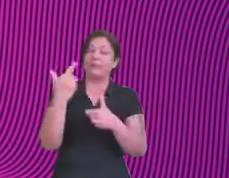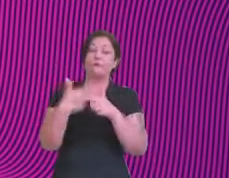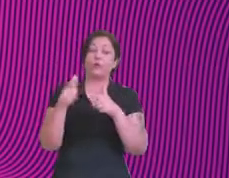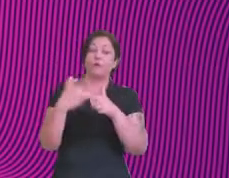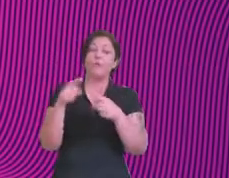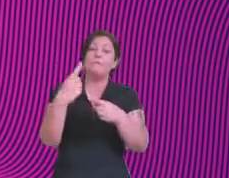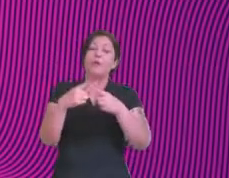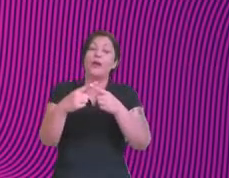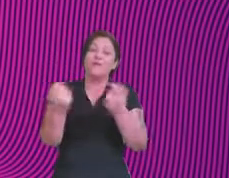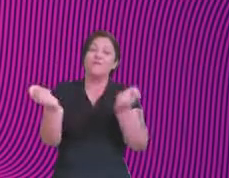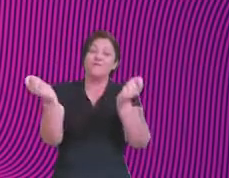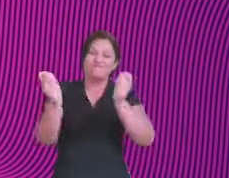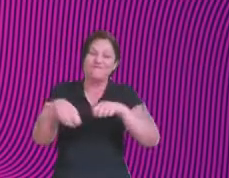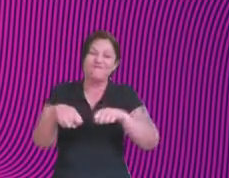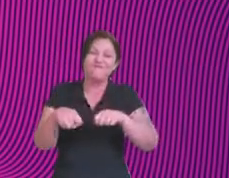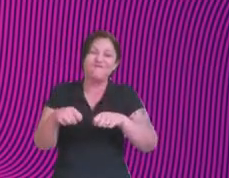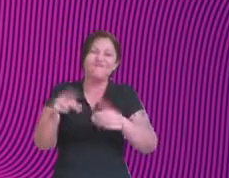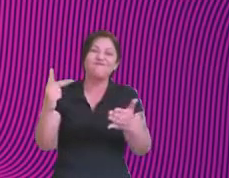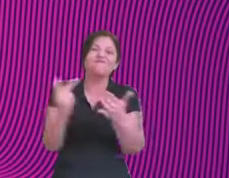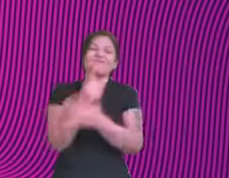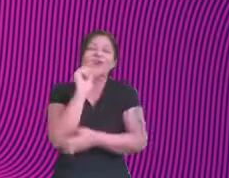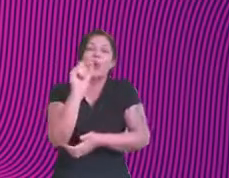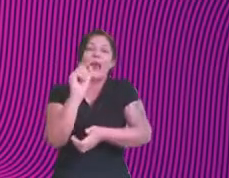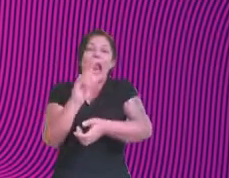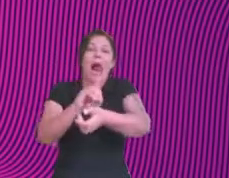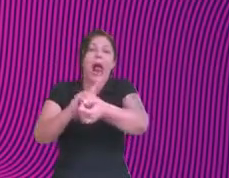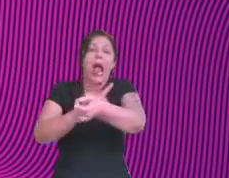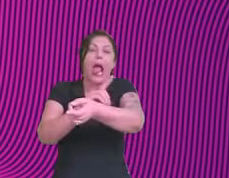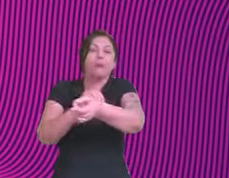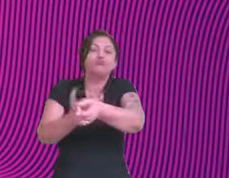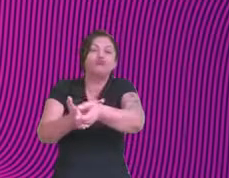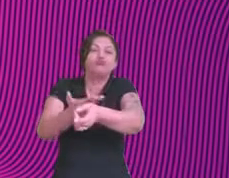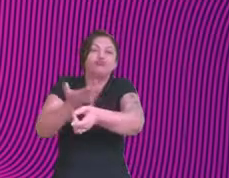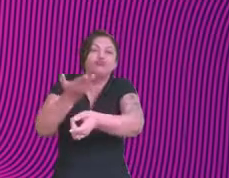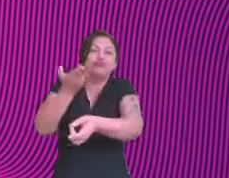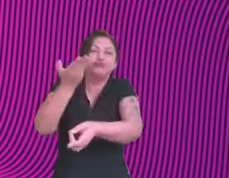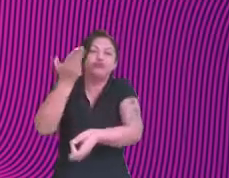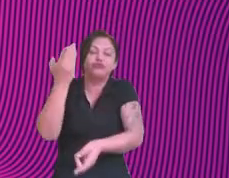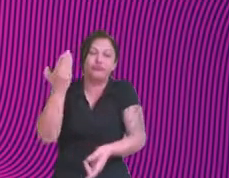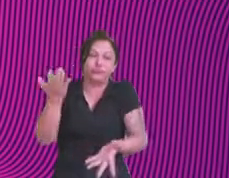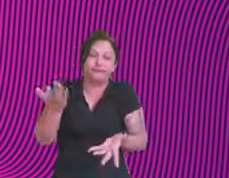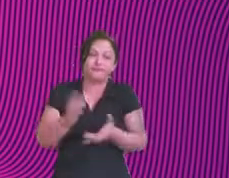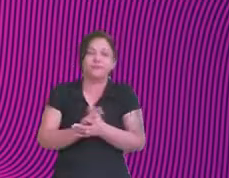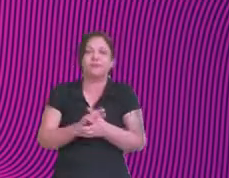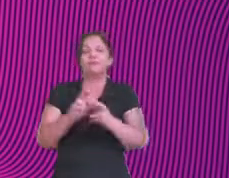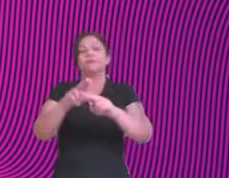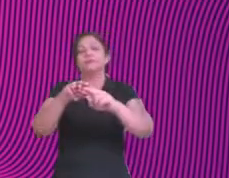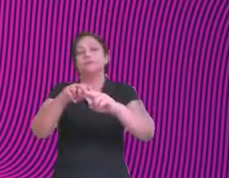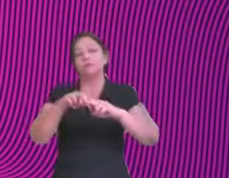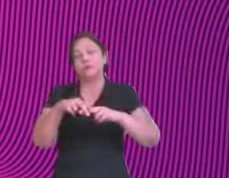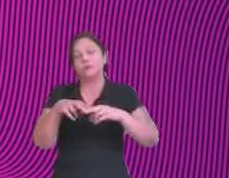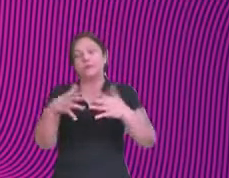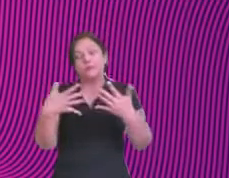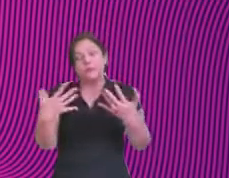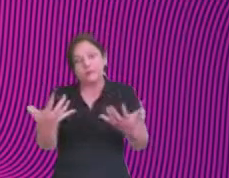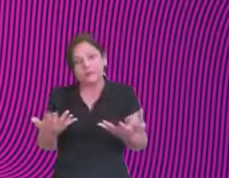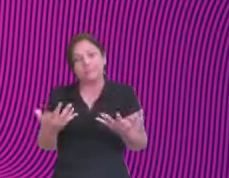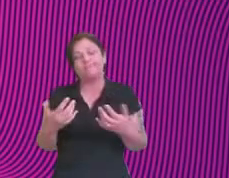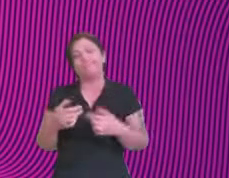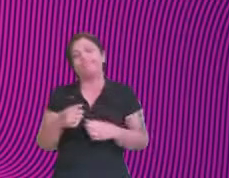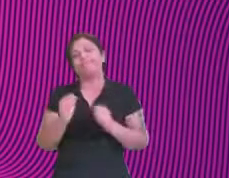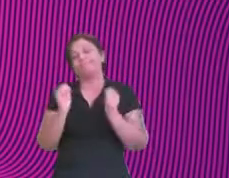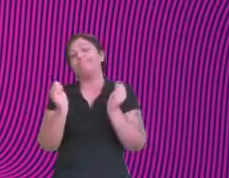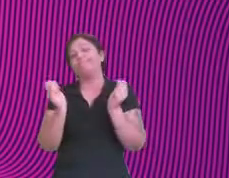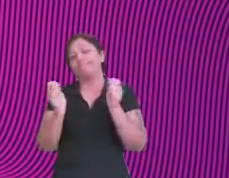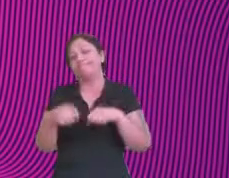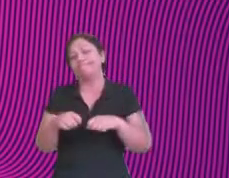A gente vinha usando a oxaliplatina com a solução glicosada, que tem essa questão de fazer